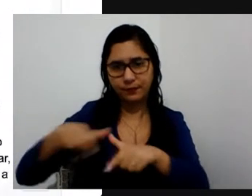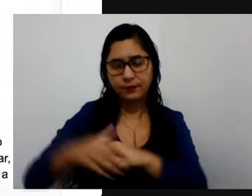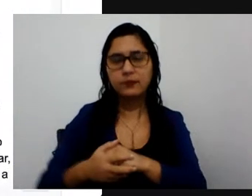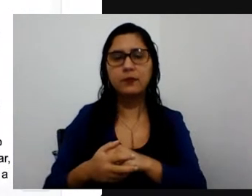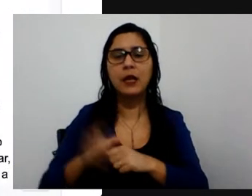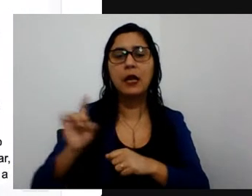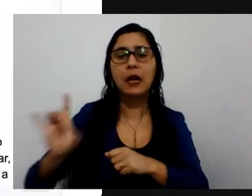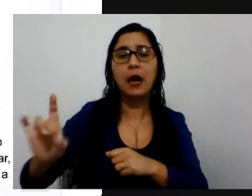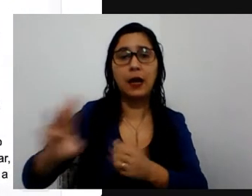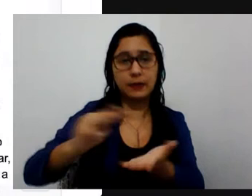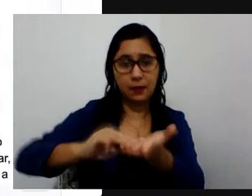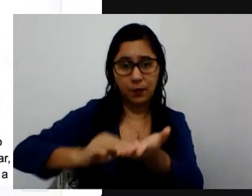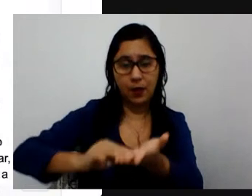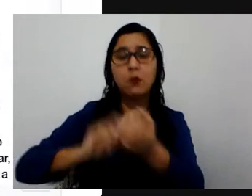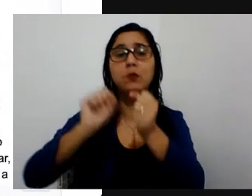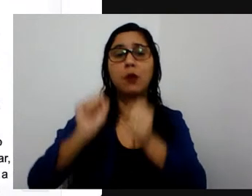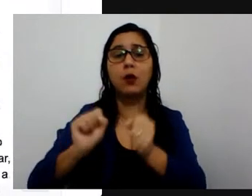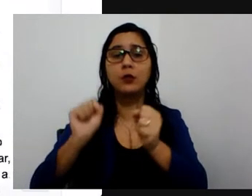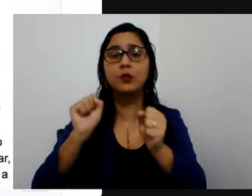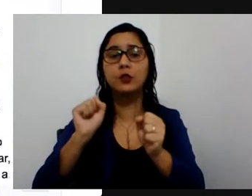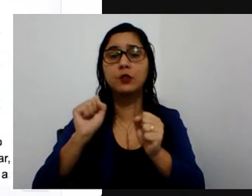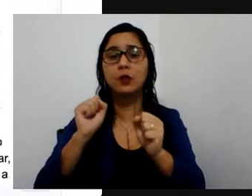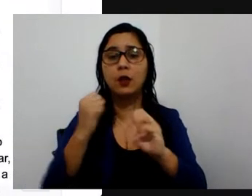universitária só poderá enviar,